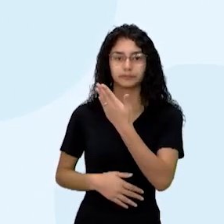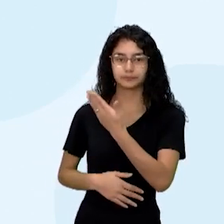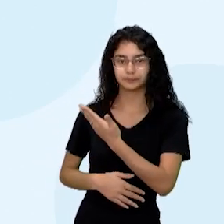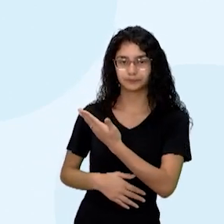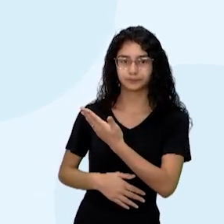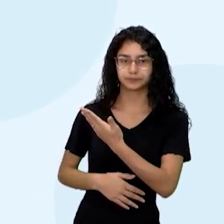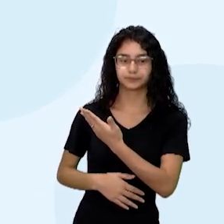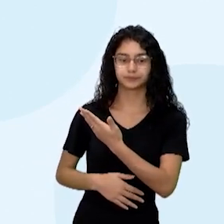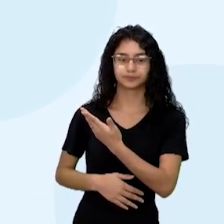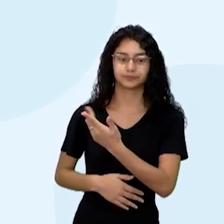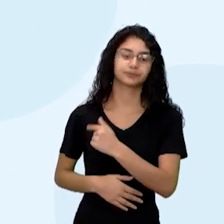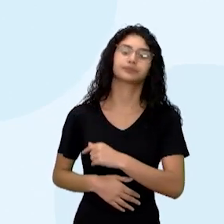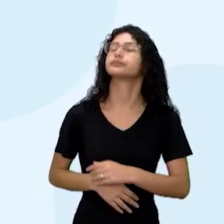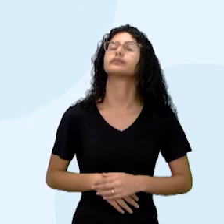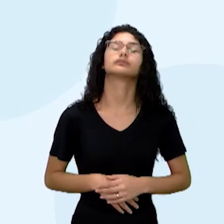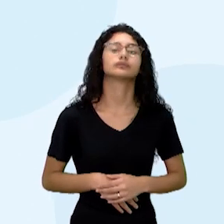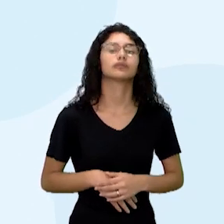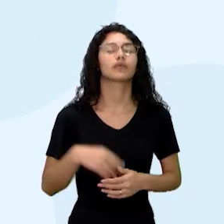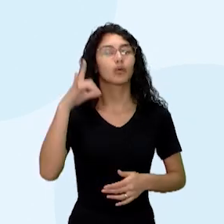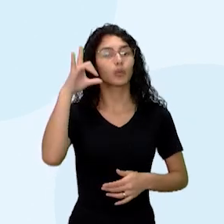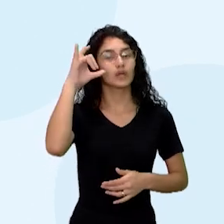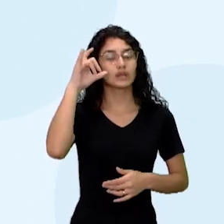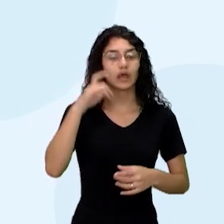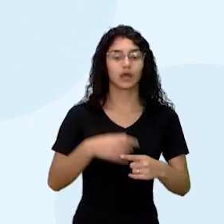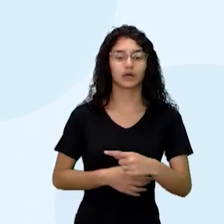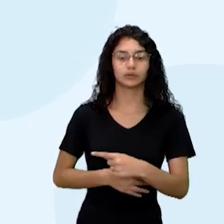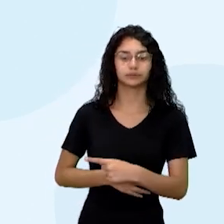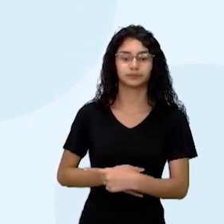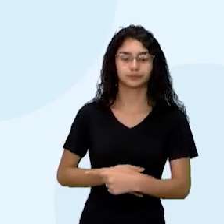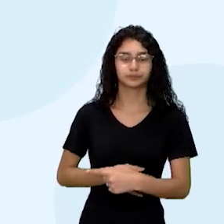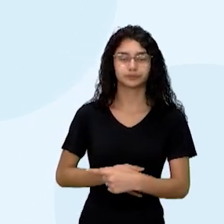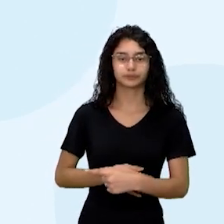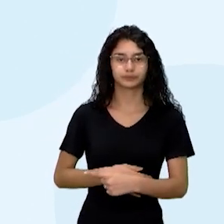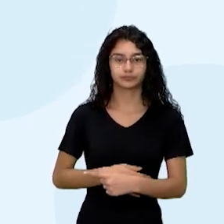Atenção à Superdotação. O Instagram dela é